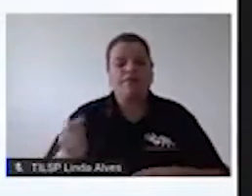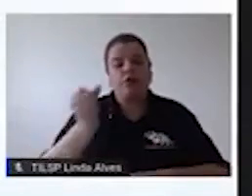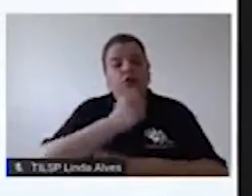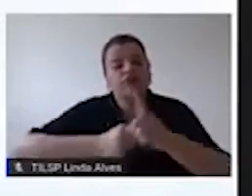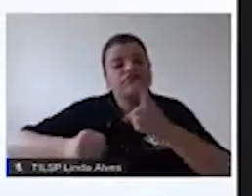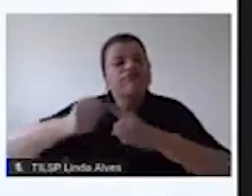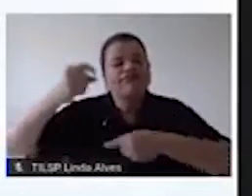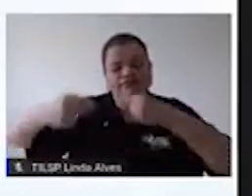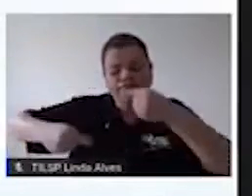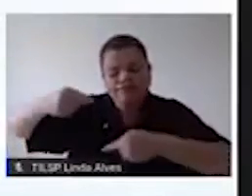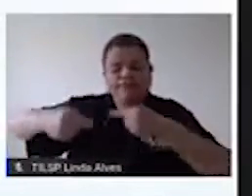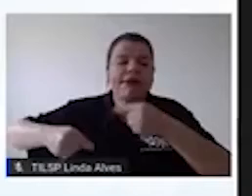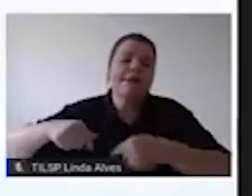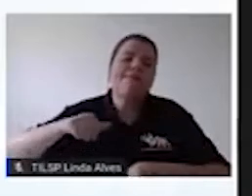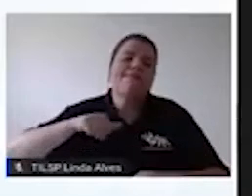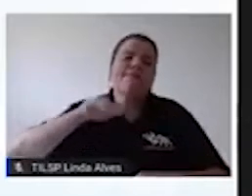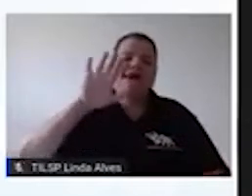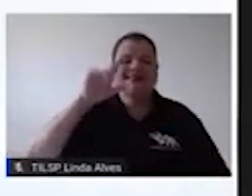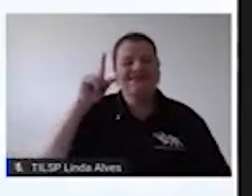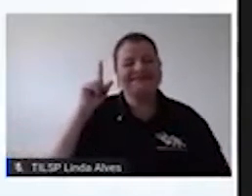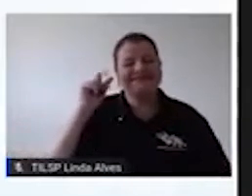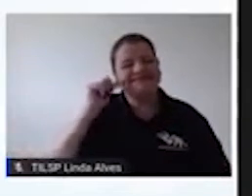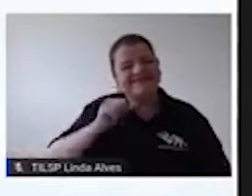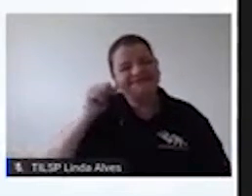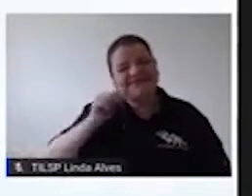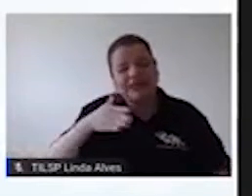sociopolítico, mais difícil é a participação